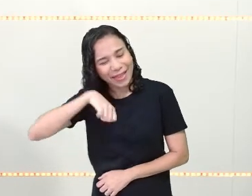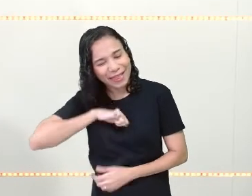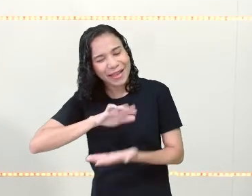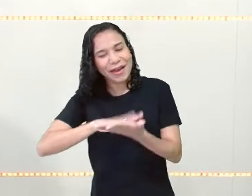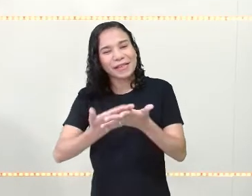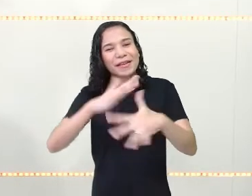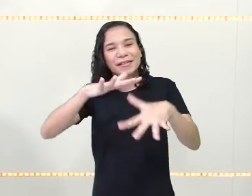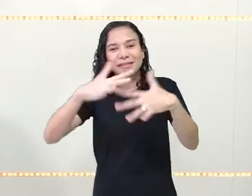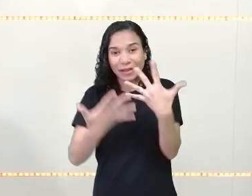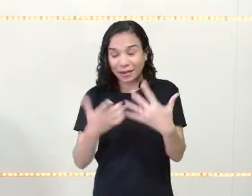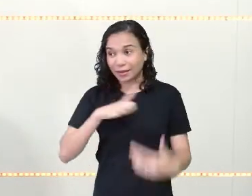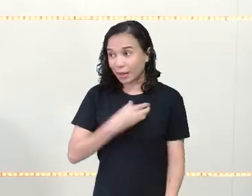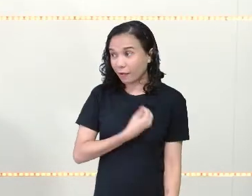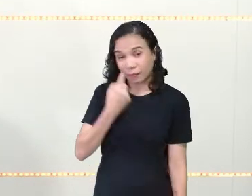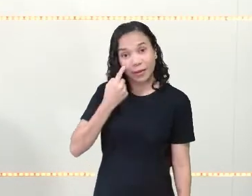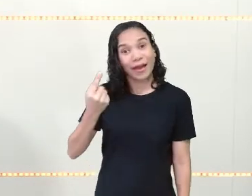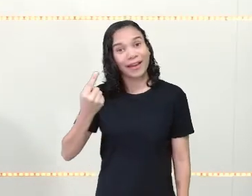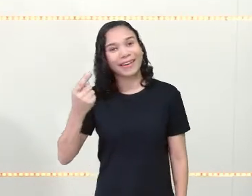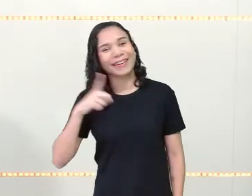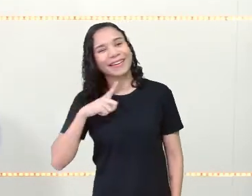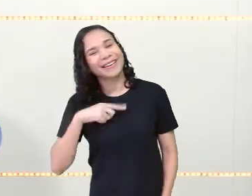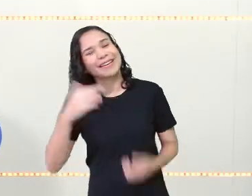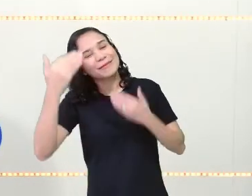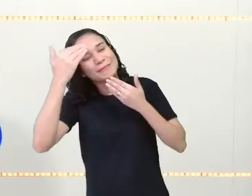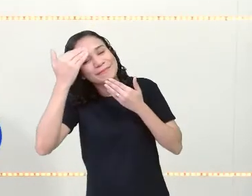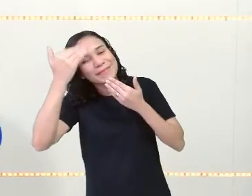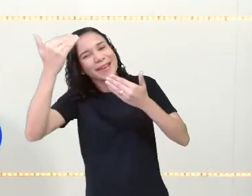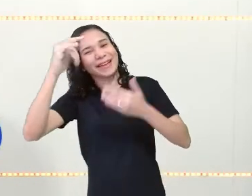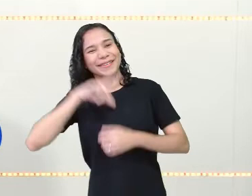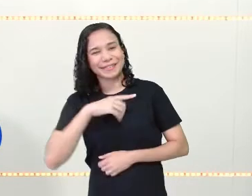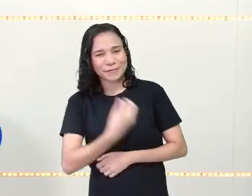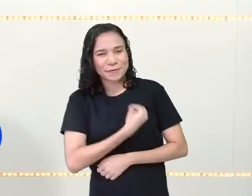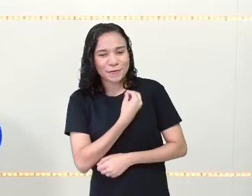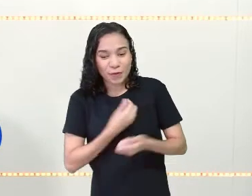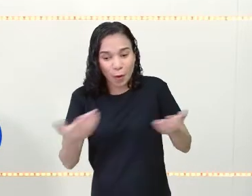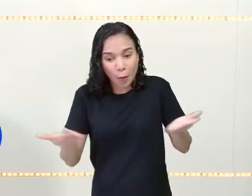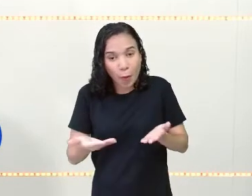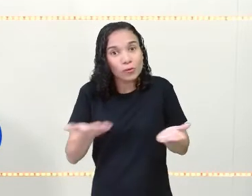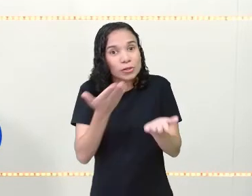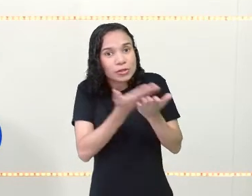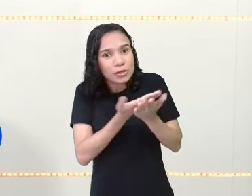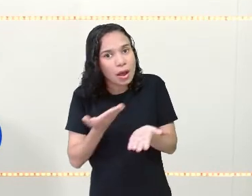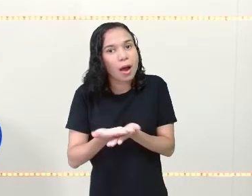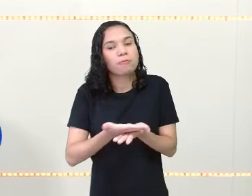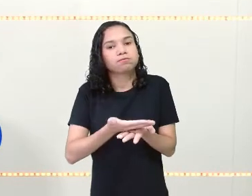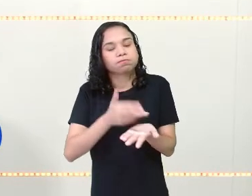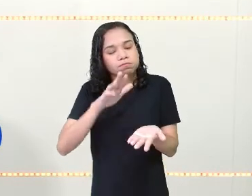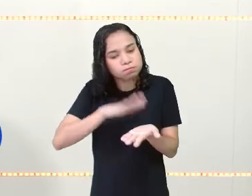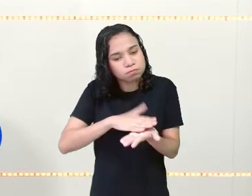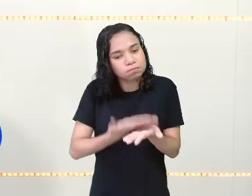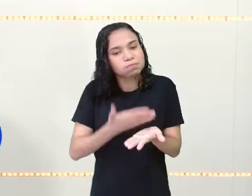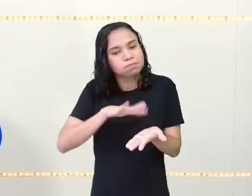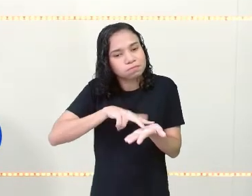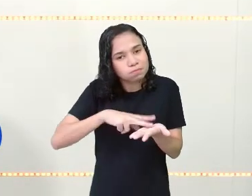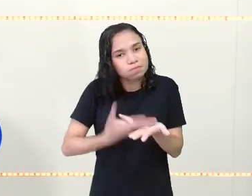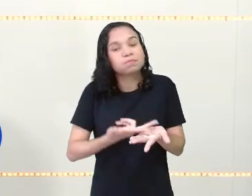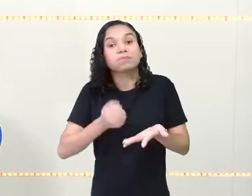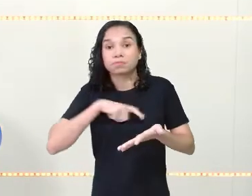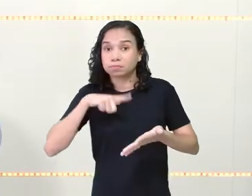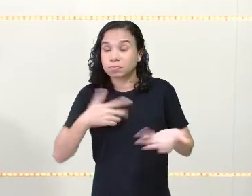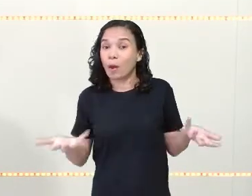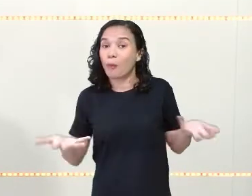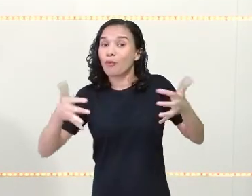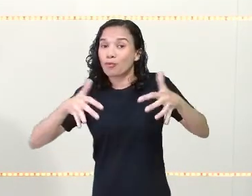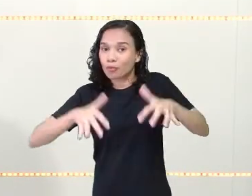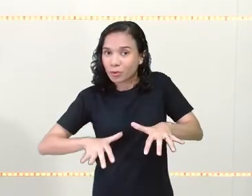intérprete de Libras. Ela está bem aqui, Maria Helena. Muito obrigada, Maria Helena, por tornar essa aula mais inclusiva. Ela é intérprete